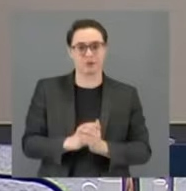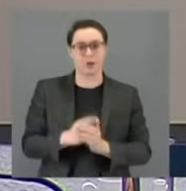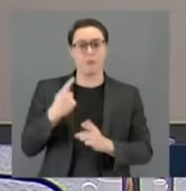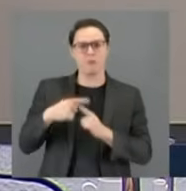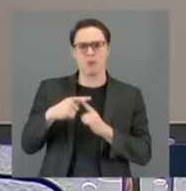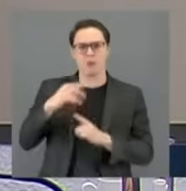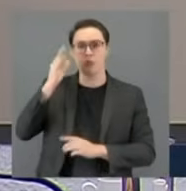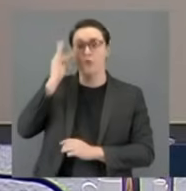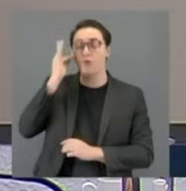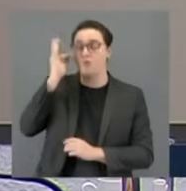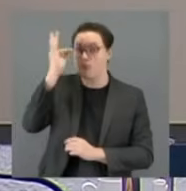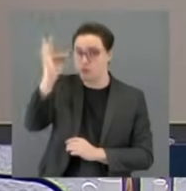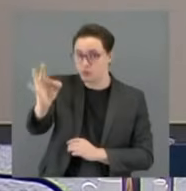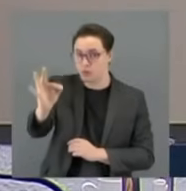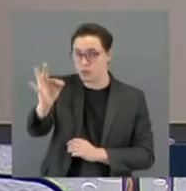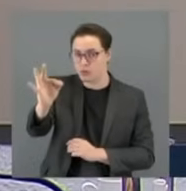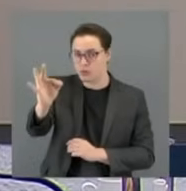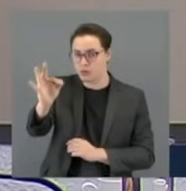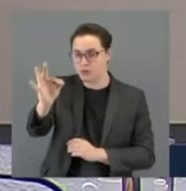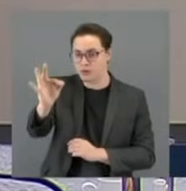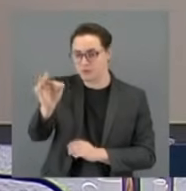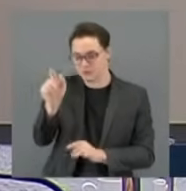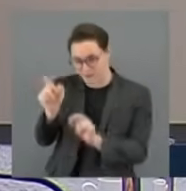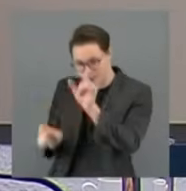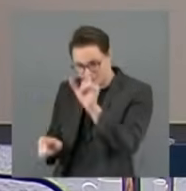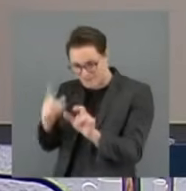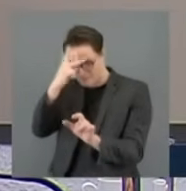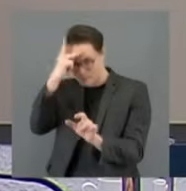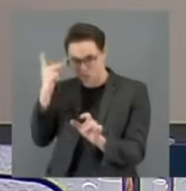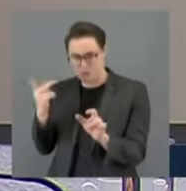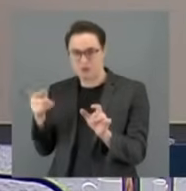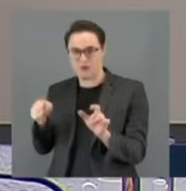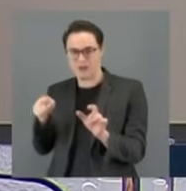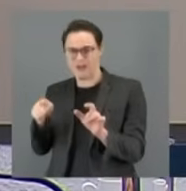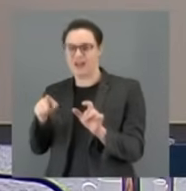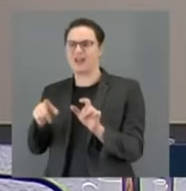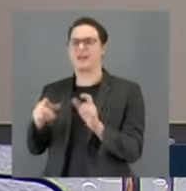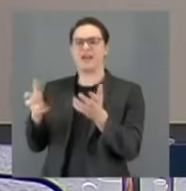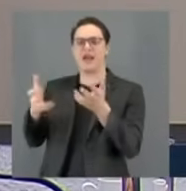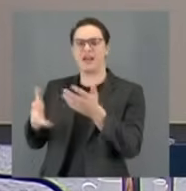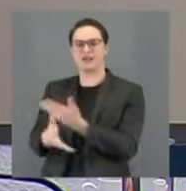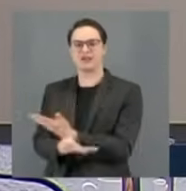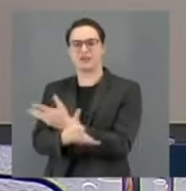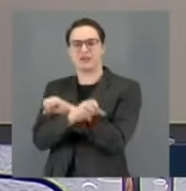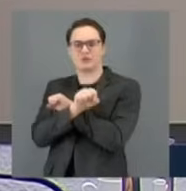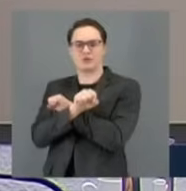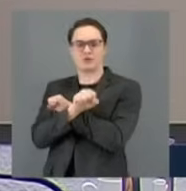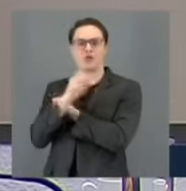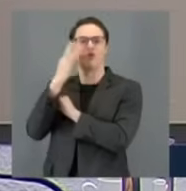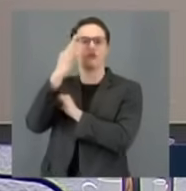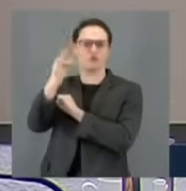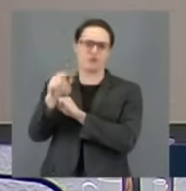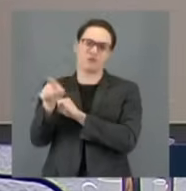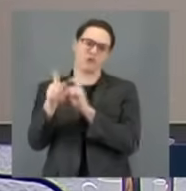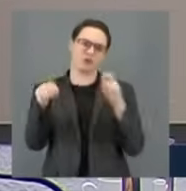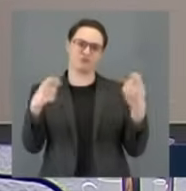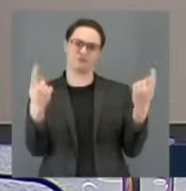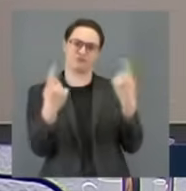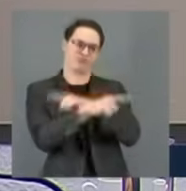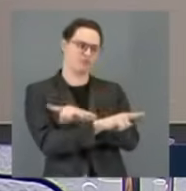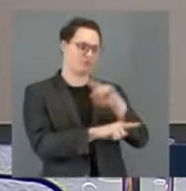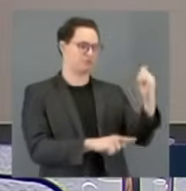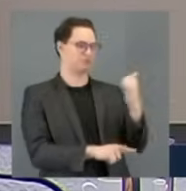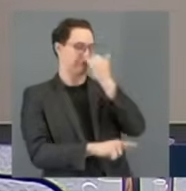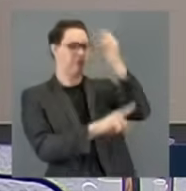próximo, as mesmas pessoas que hoje defendem a censura podem ser vítimas dela, como já